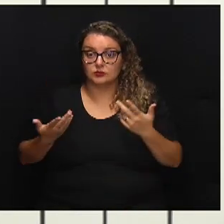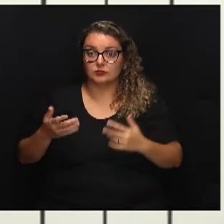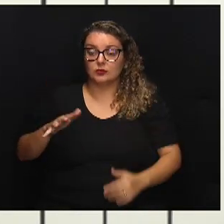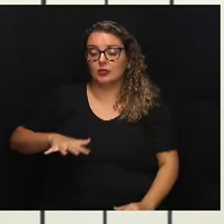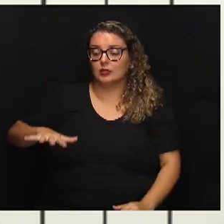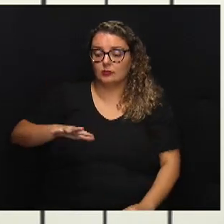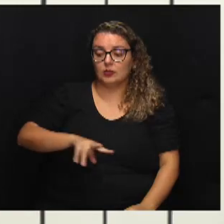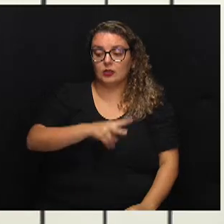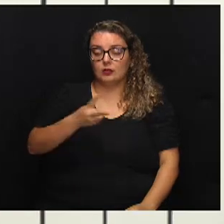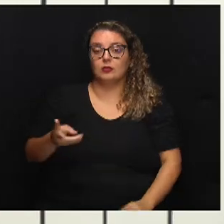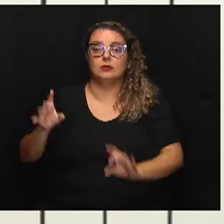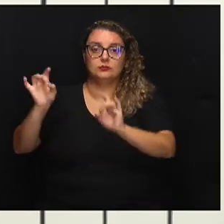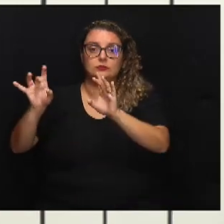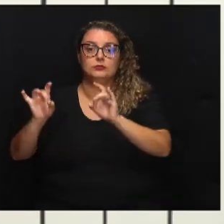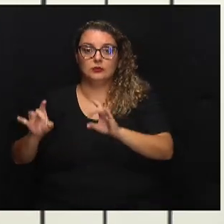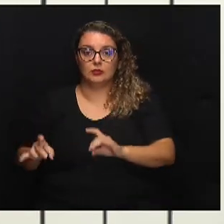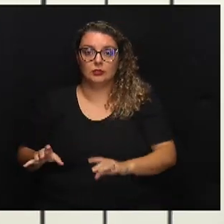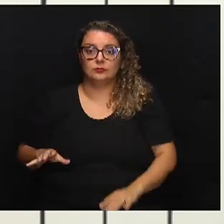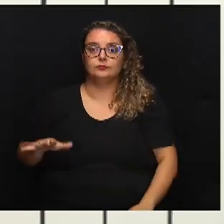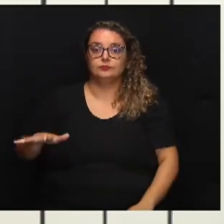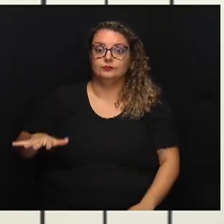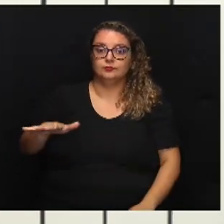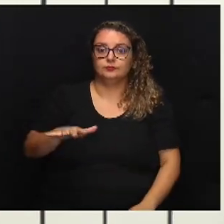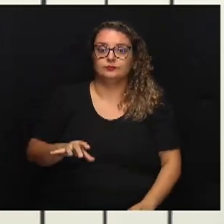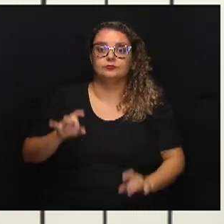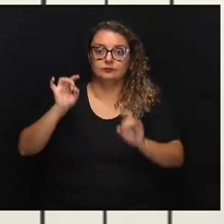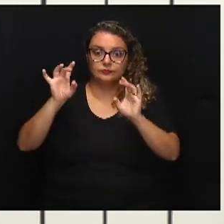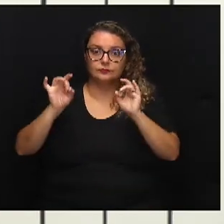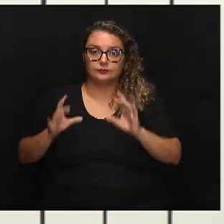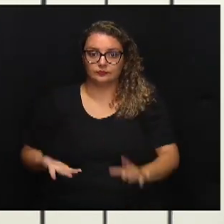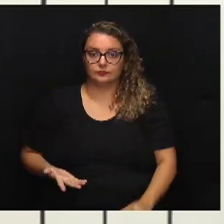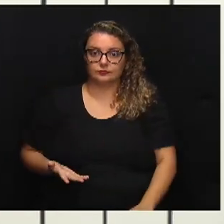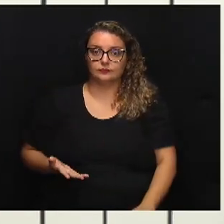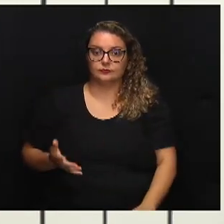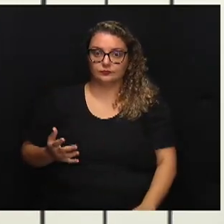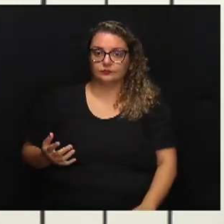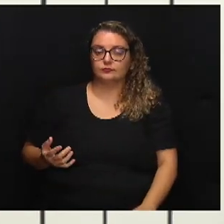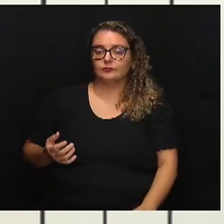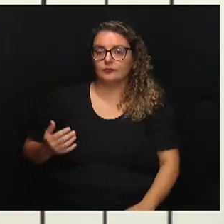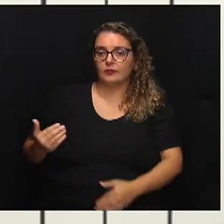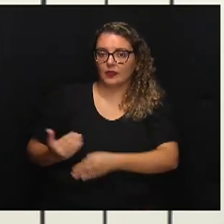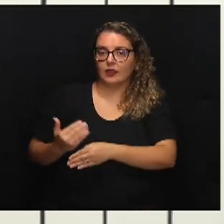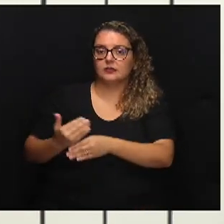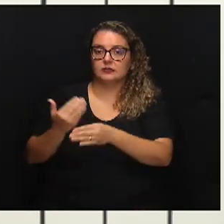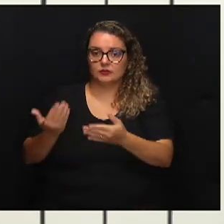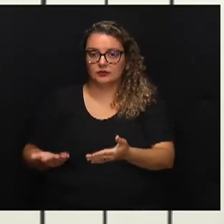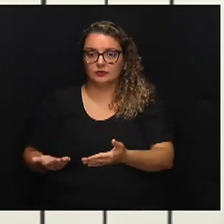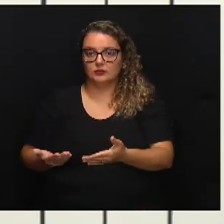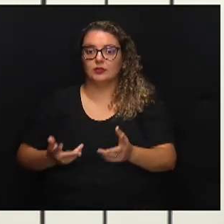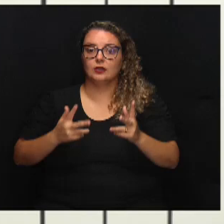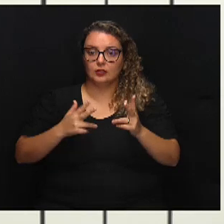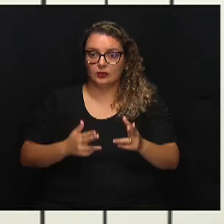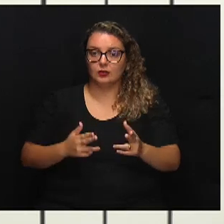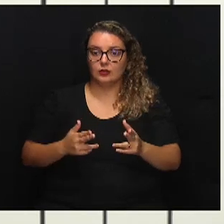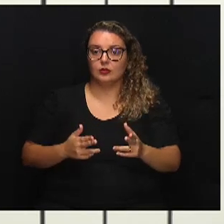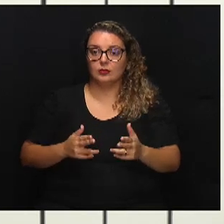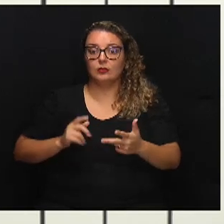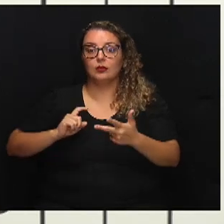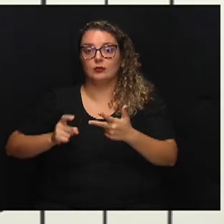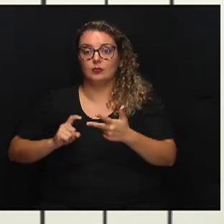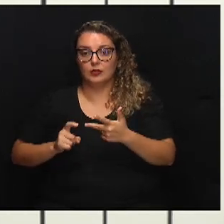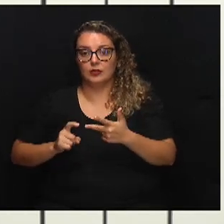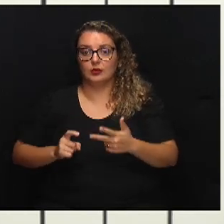uso especial destinada exclusivamente a essas construções. De acordo com o Executivo,